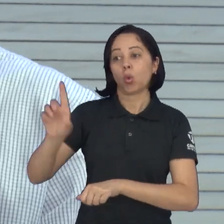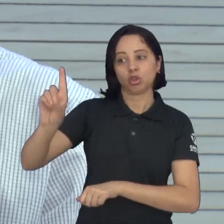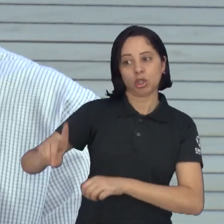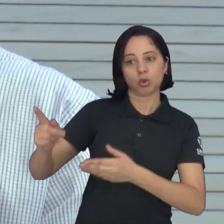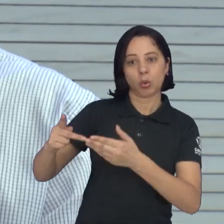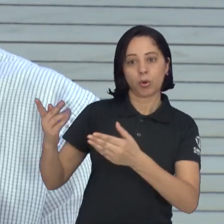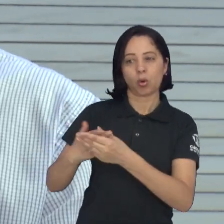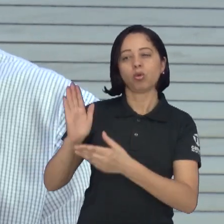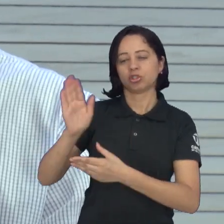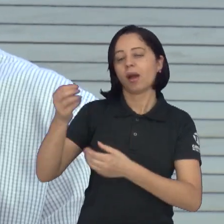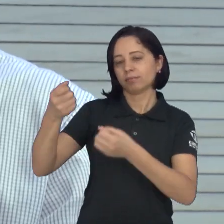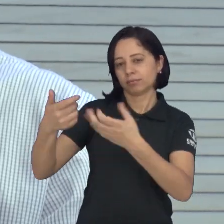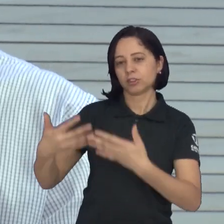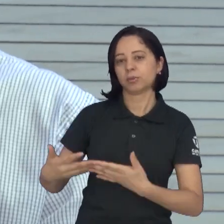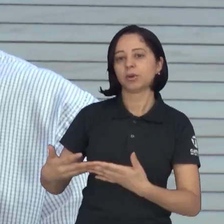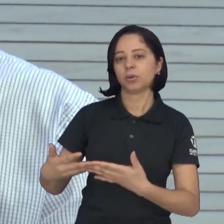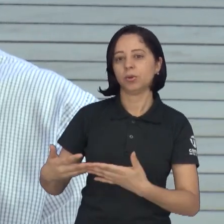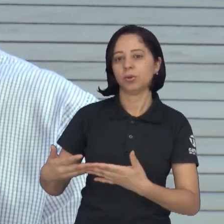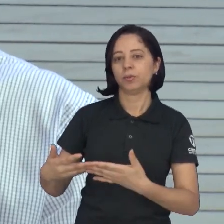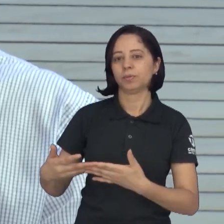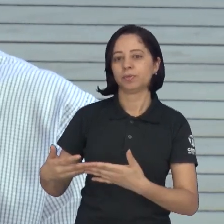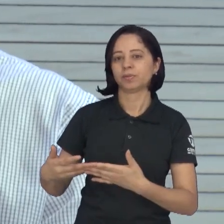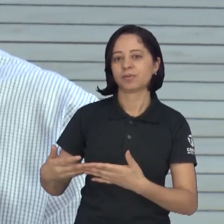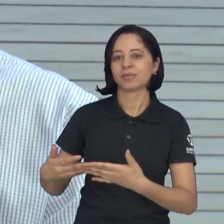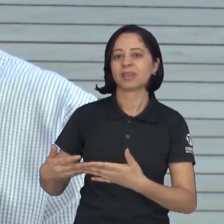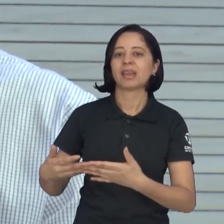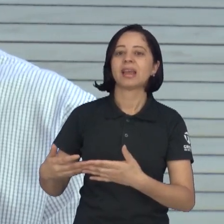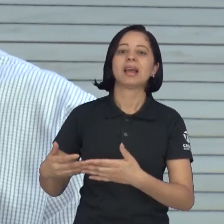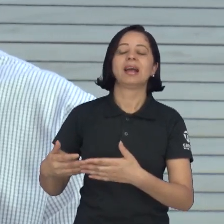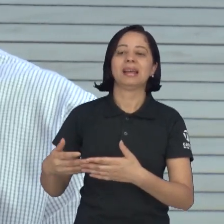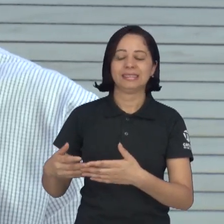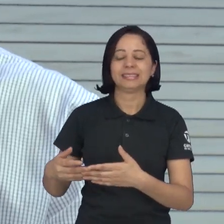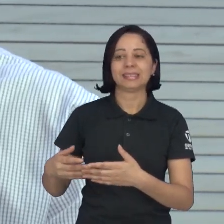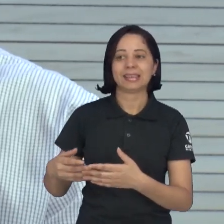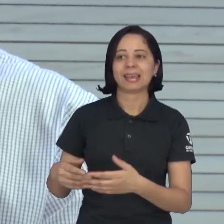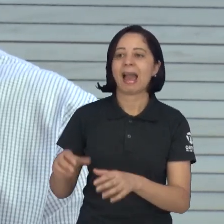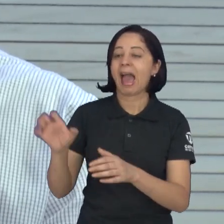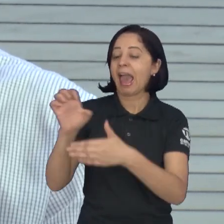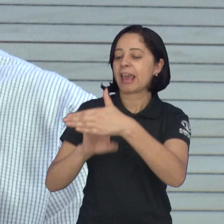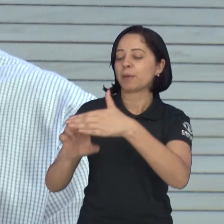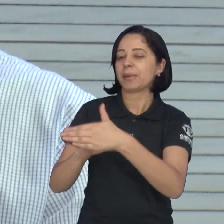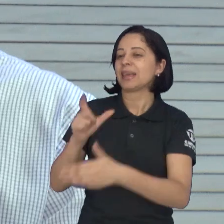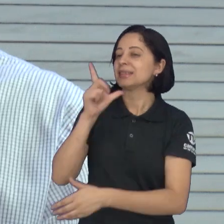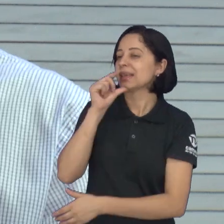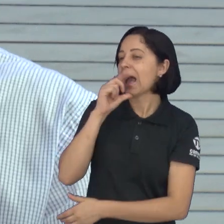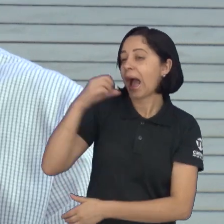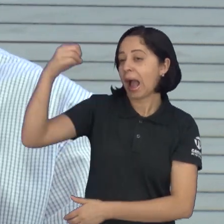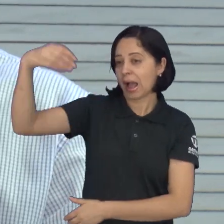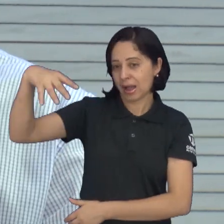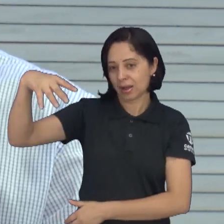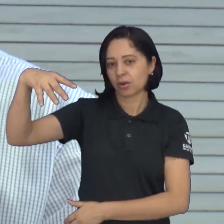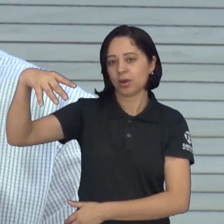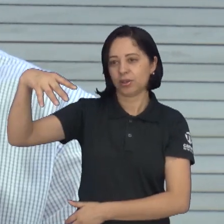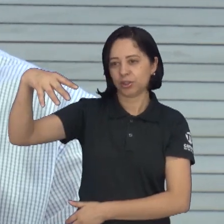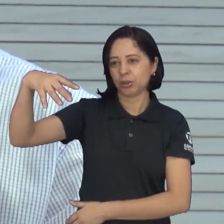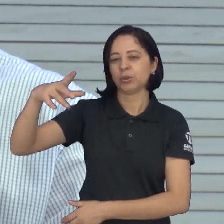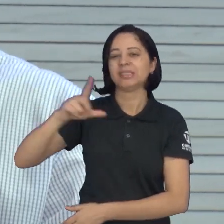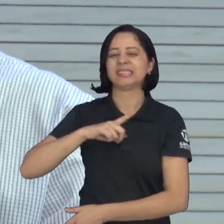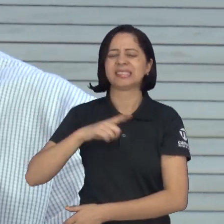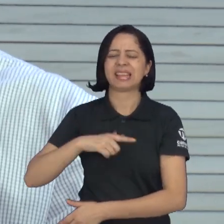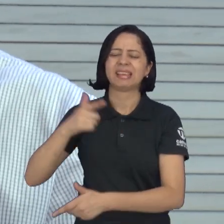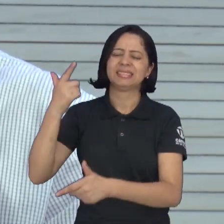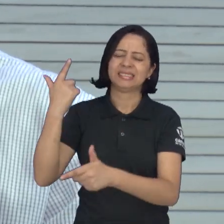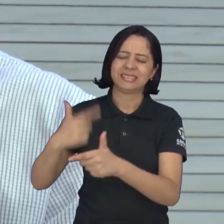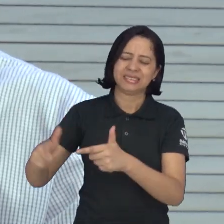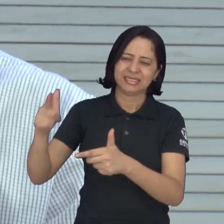PROCON, que as concessionárias são umas grandes demandantes, agências reguladoras são canais potentes